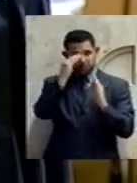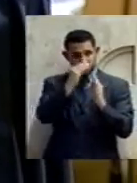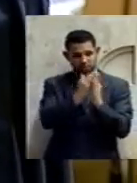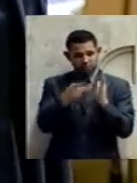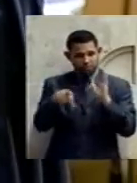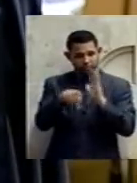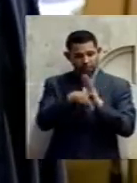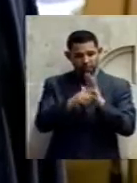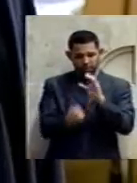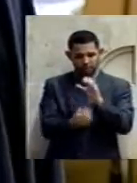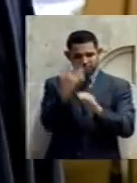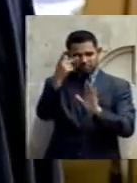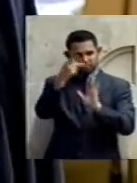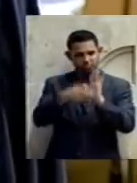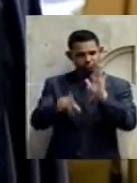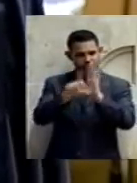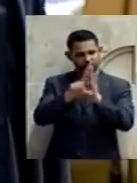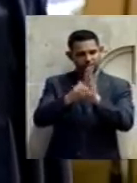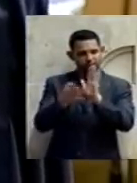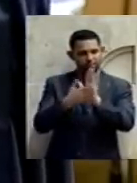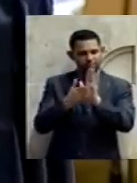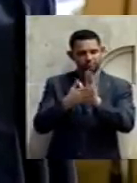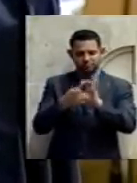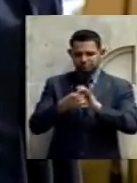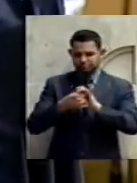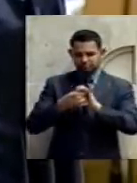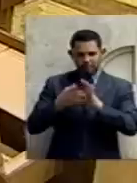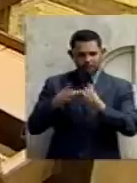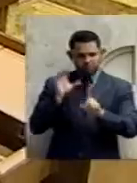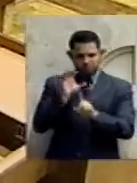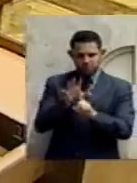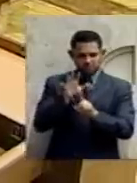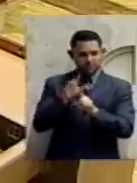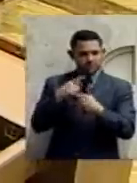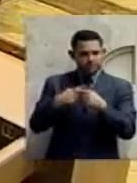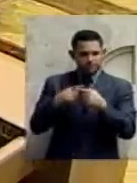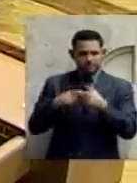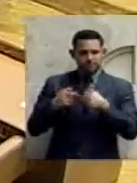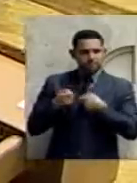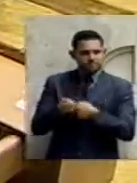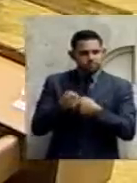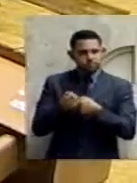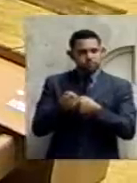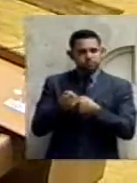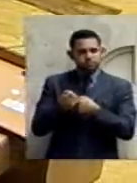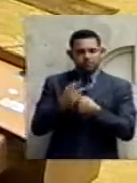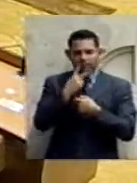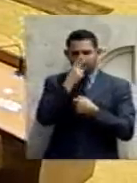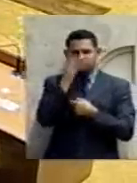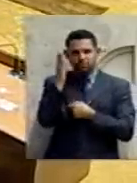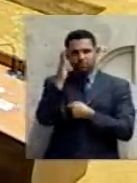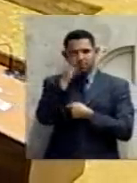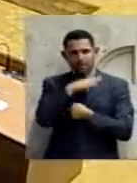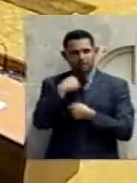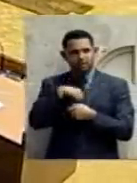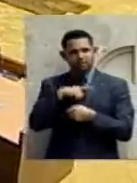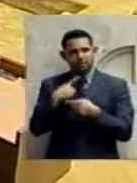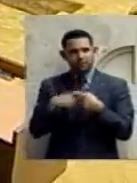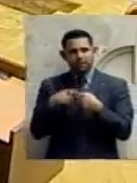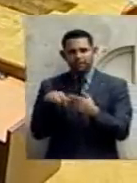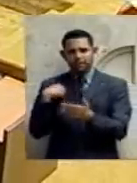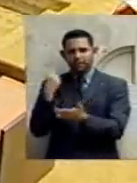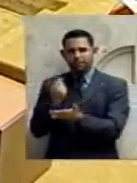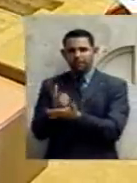débitos, lançando mão de todos os recursos possíveis, inclusive um mal disfarçado calote para não